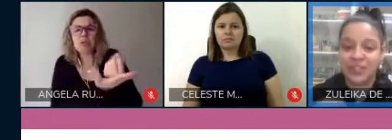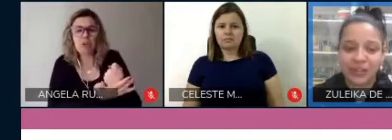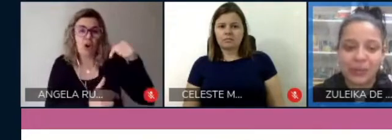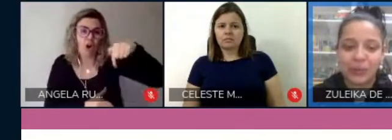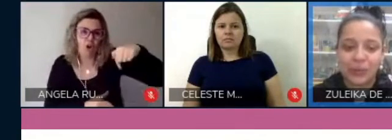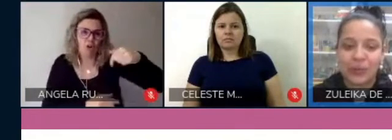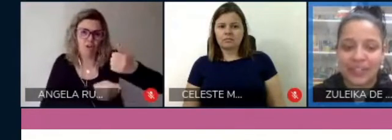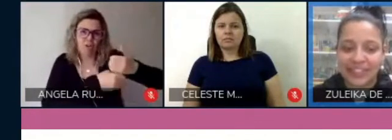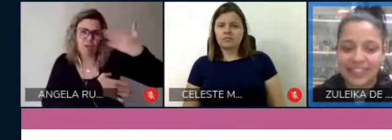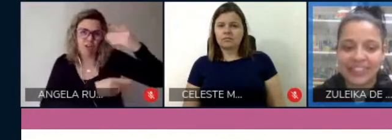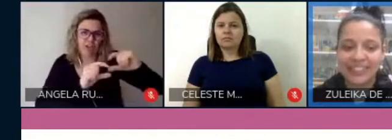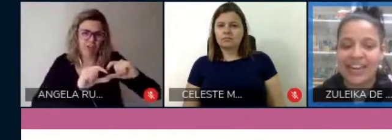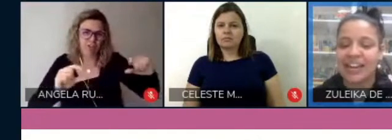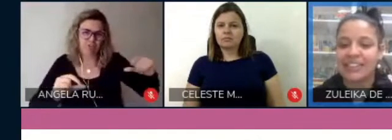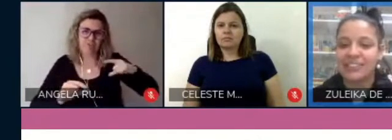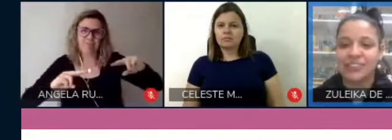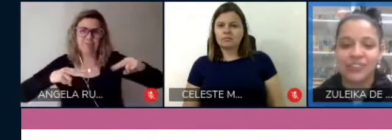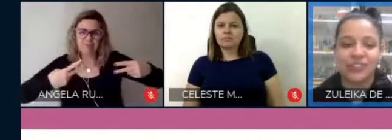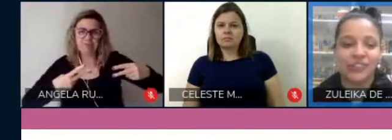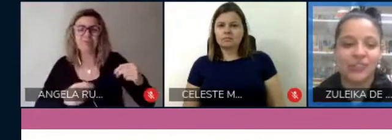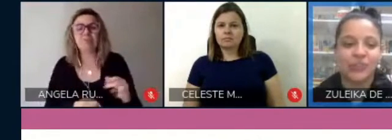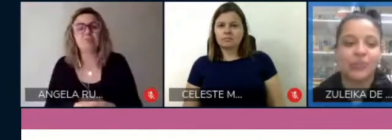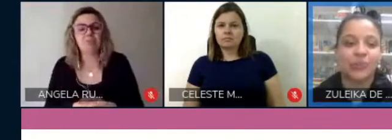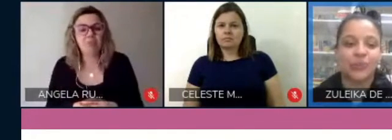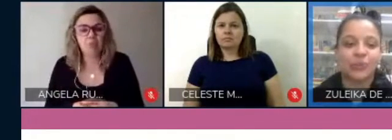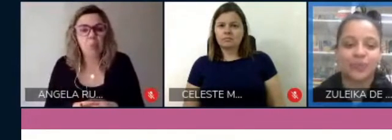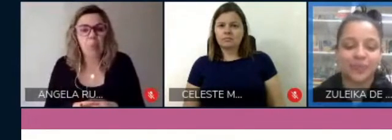ali a Luísa já colocou o link, tá?